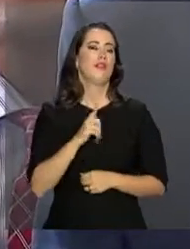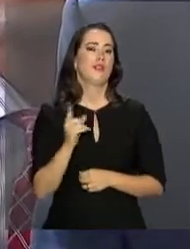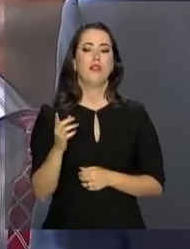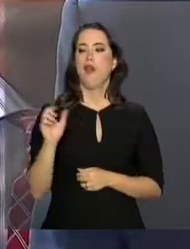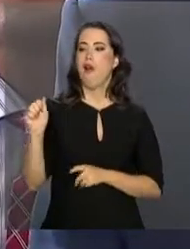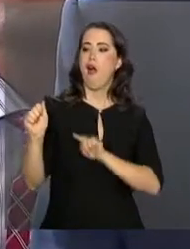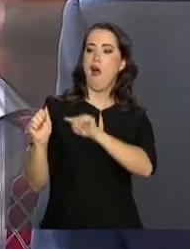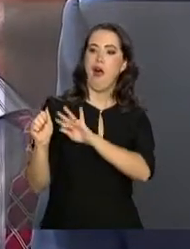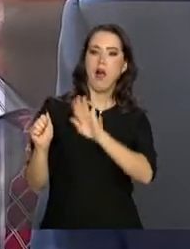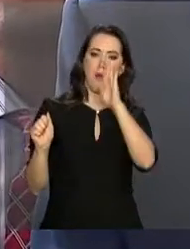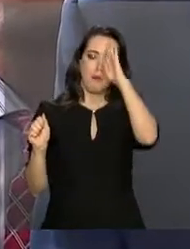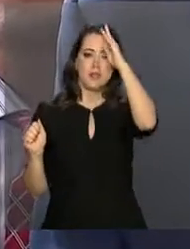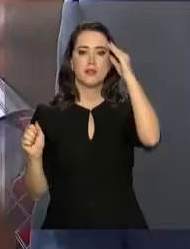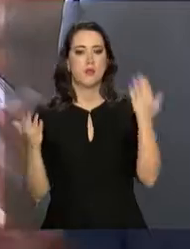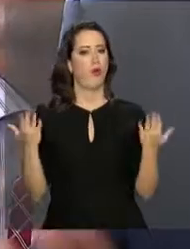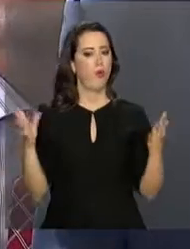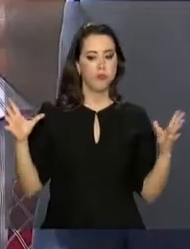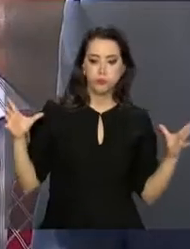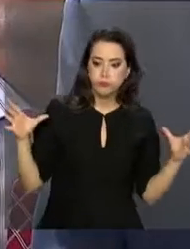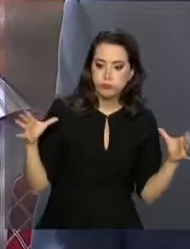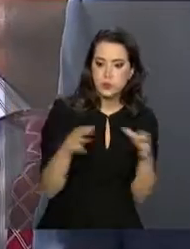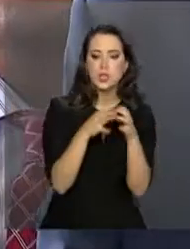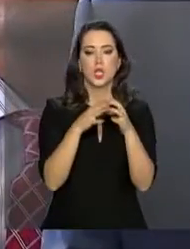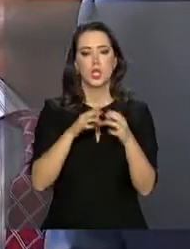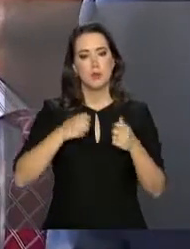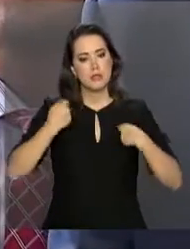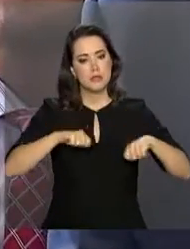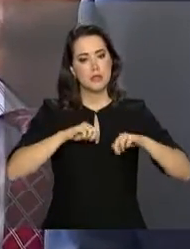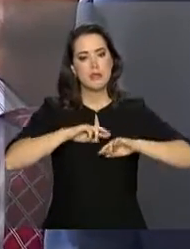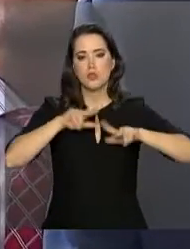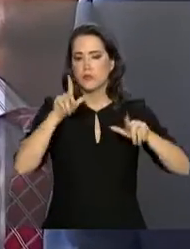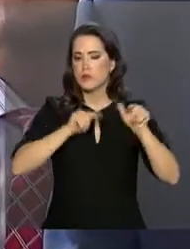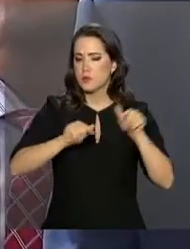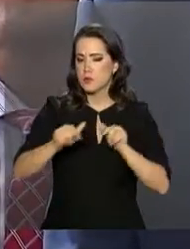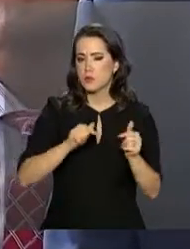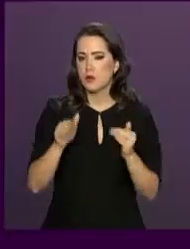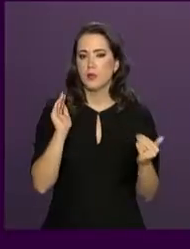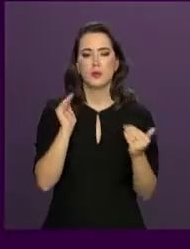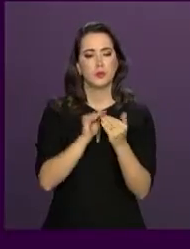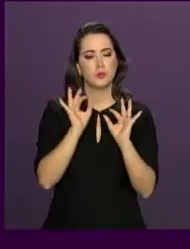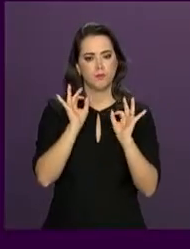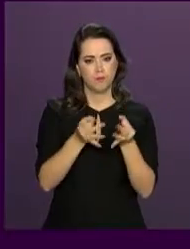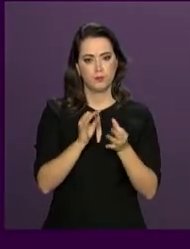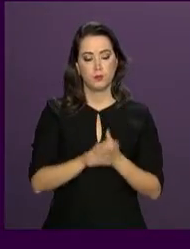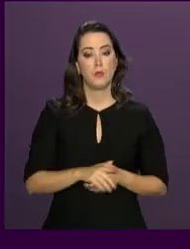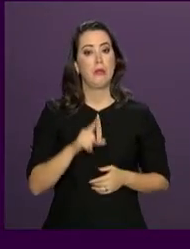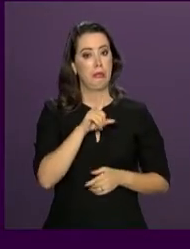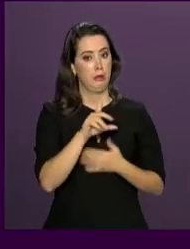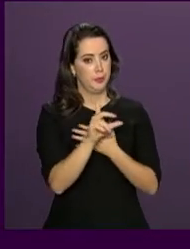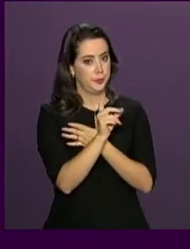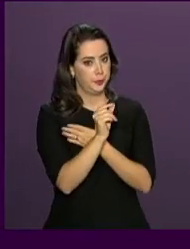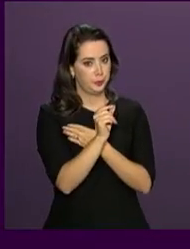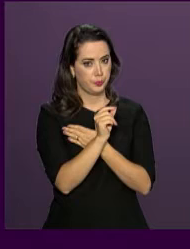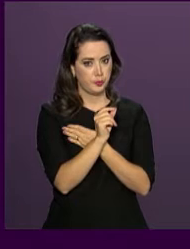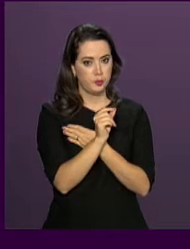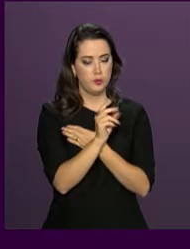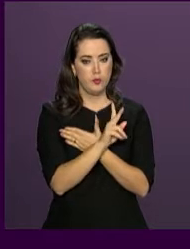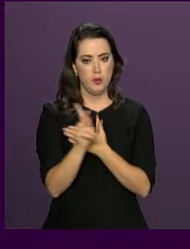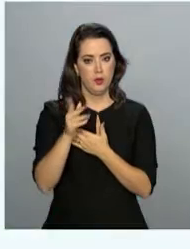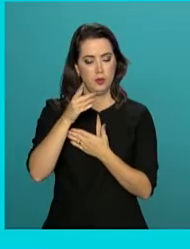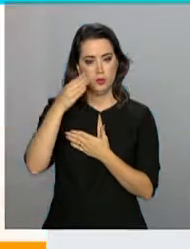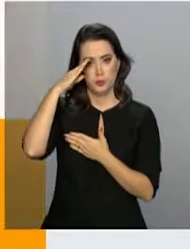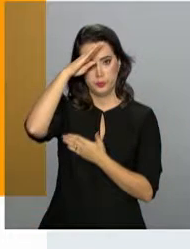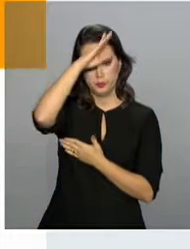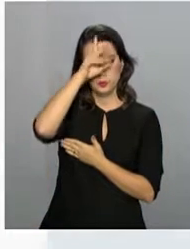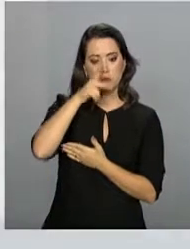prioridade em relação a b é um conjunto de ações que a gente tem que fazer para chegar até a ponta também pelo Twitter o presidente eleito Jair